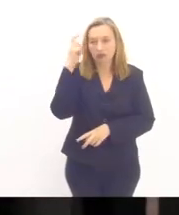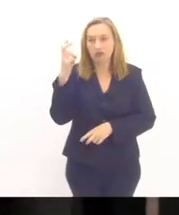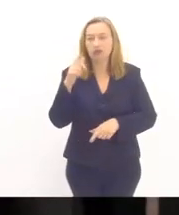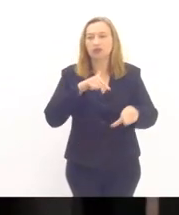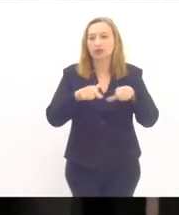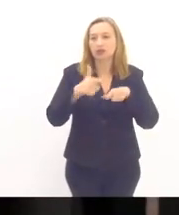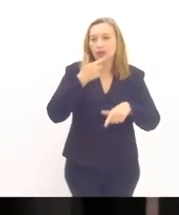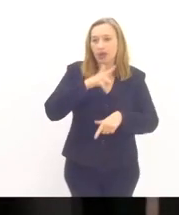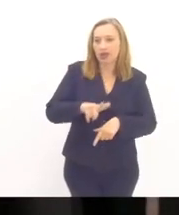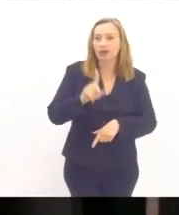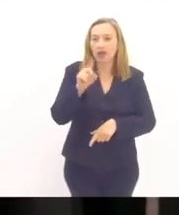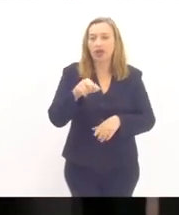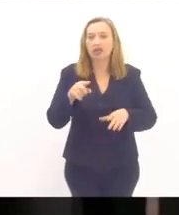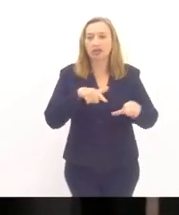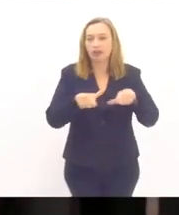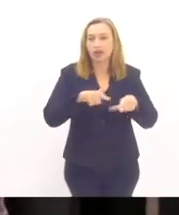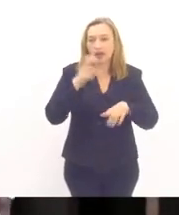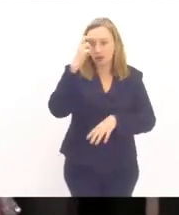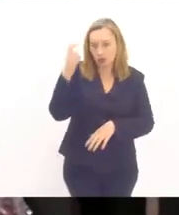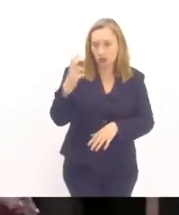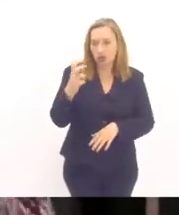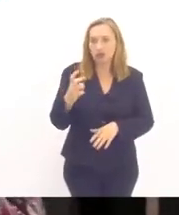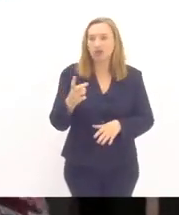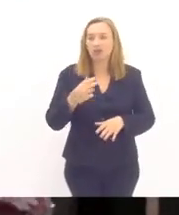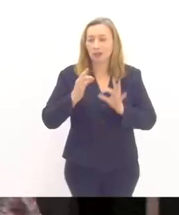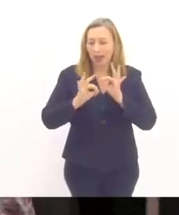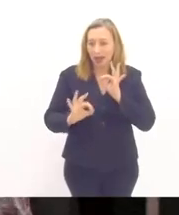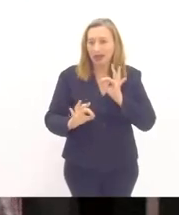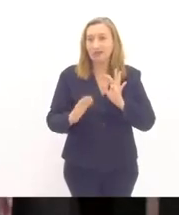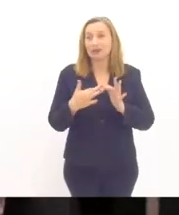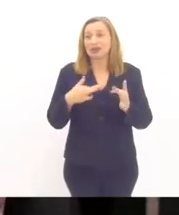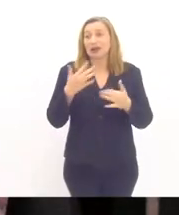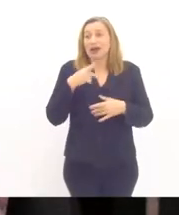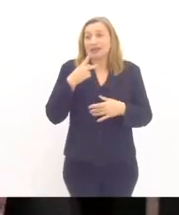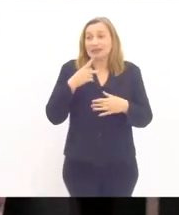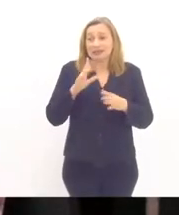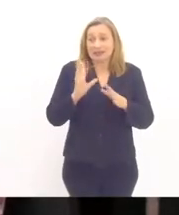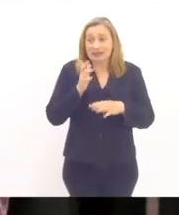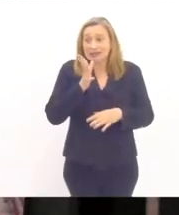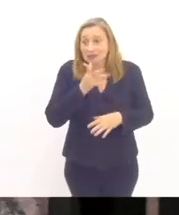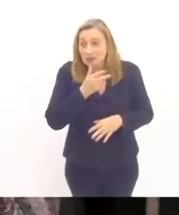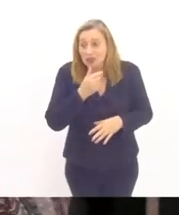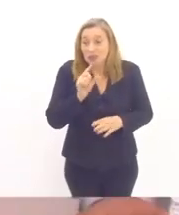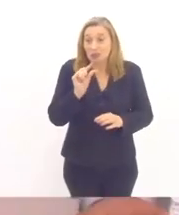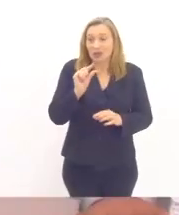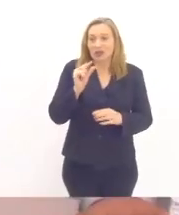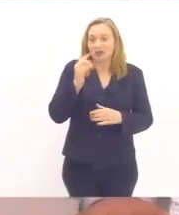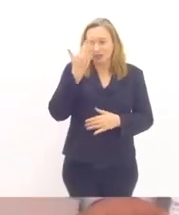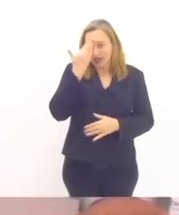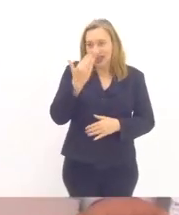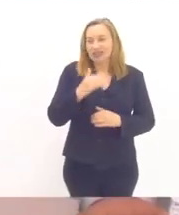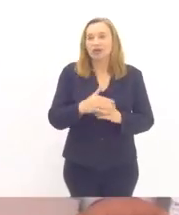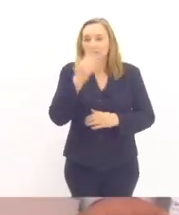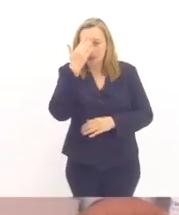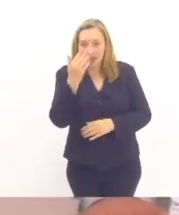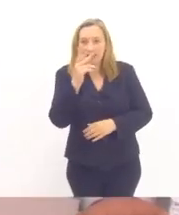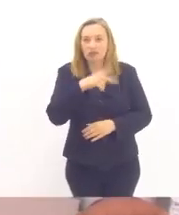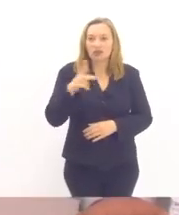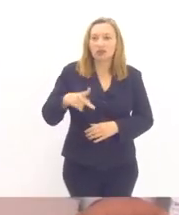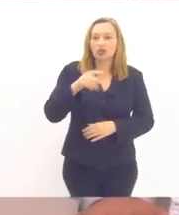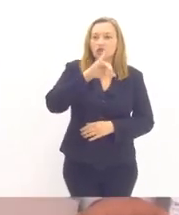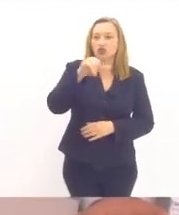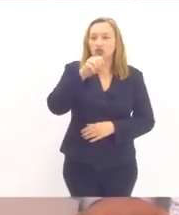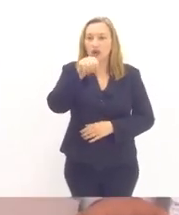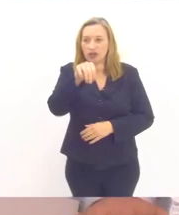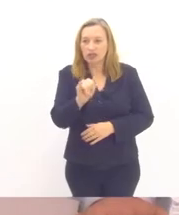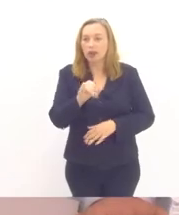é trabalhar a cultura. Não queria me prolongar, mas acho que me prolonguei um pouco. Obrigada. Muito obrigado, professora Joyce. Mais